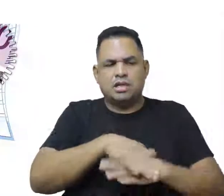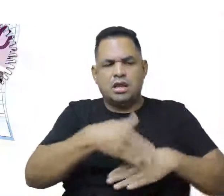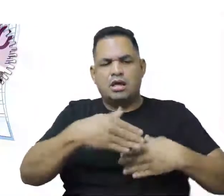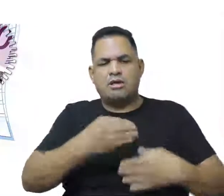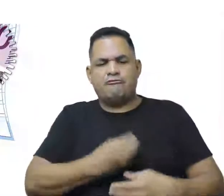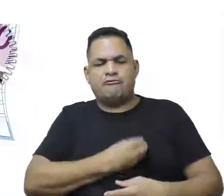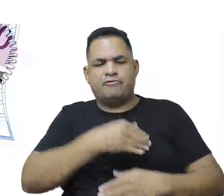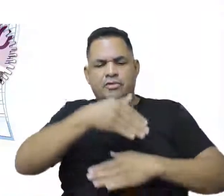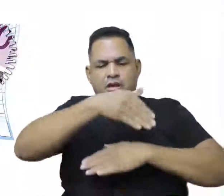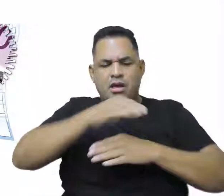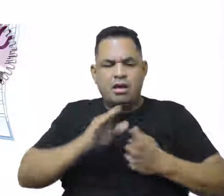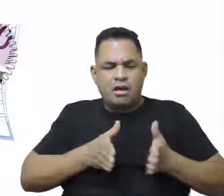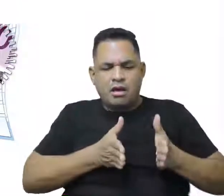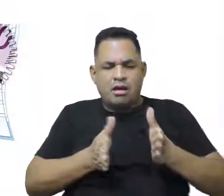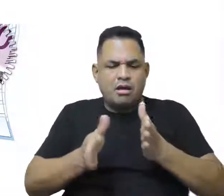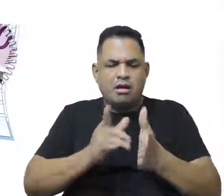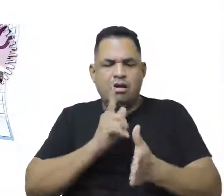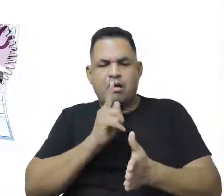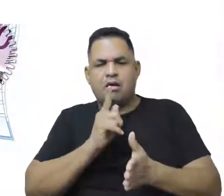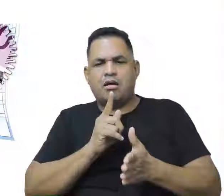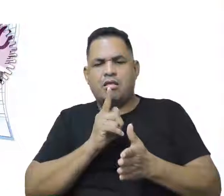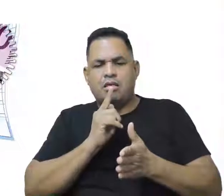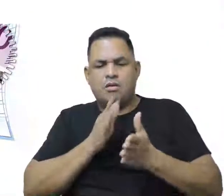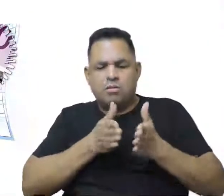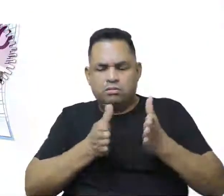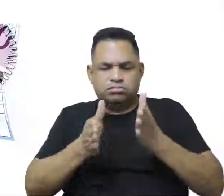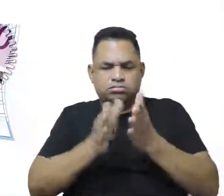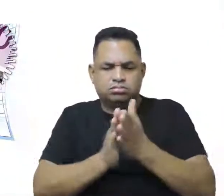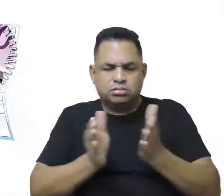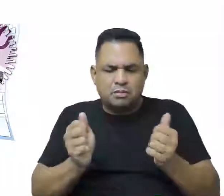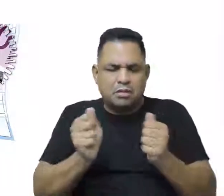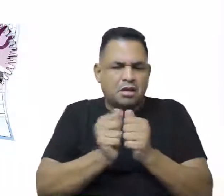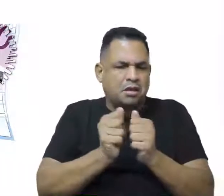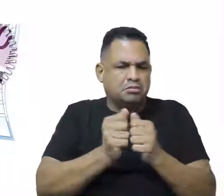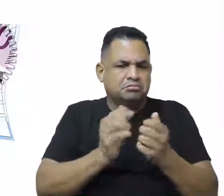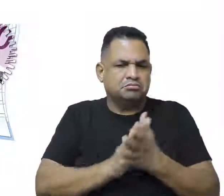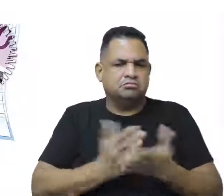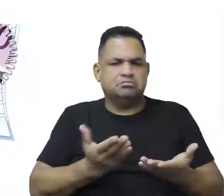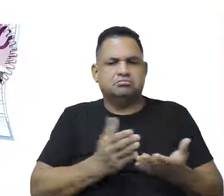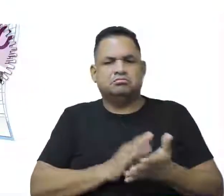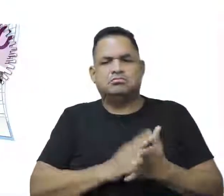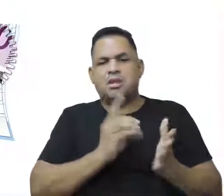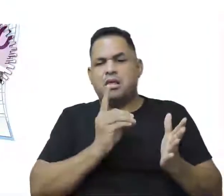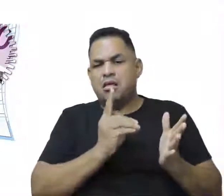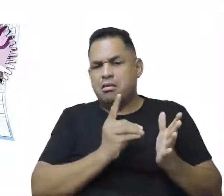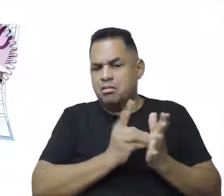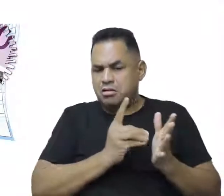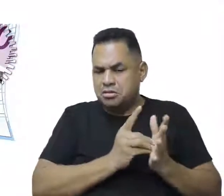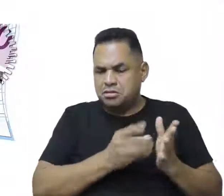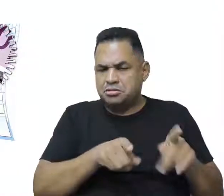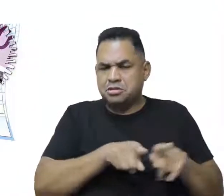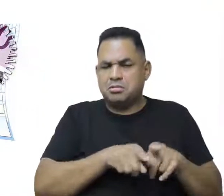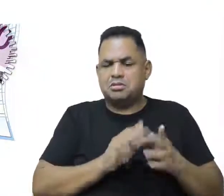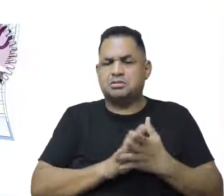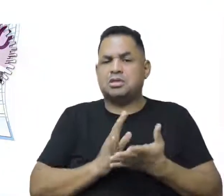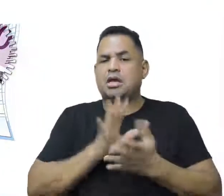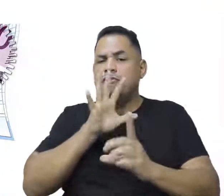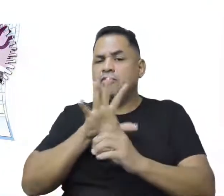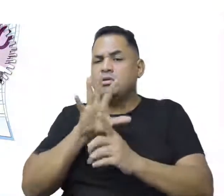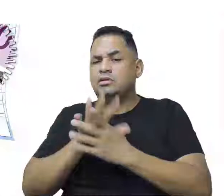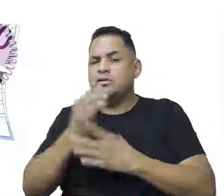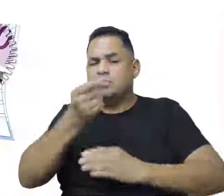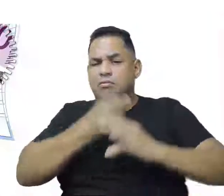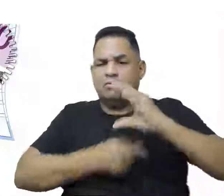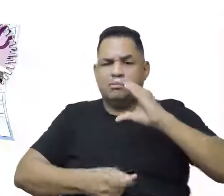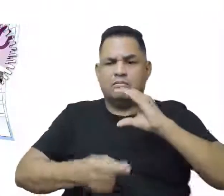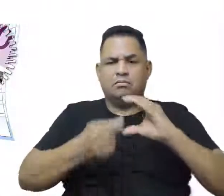de comunidades quilombolas, indígenas, podem sentir os efeitos do capitalismo de uma